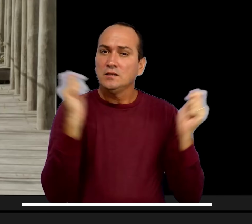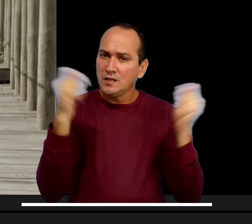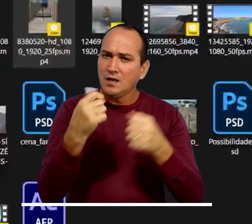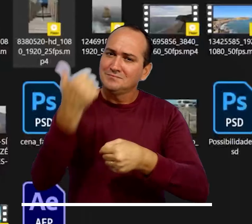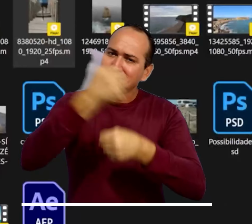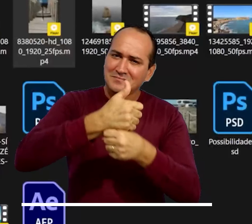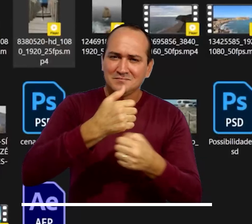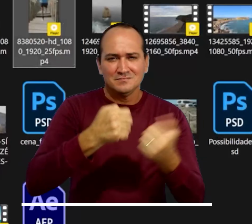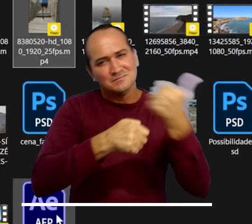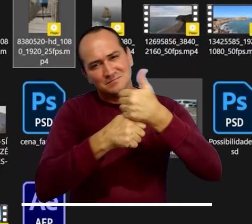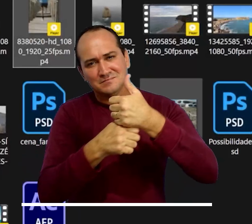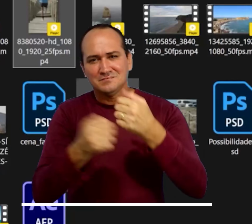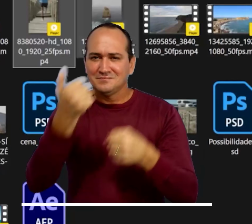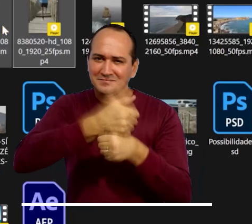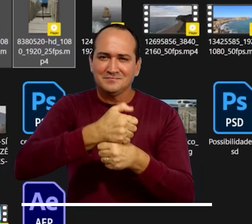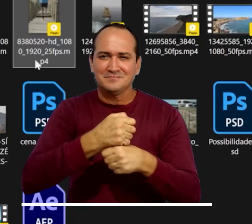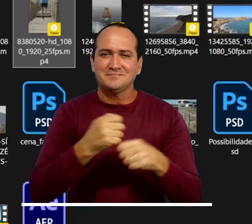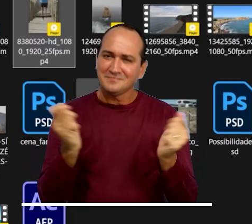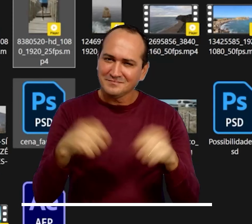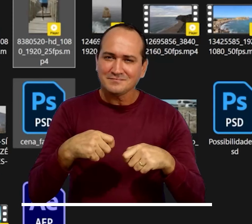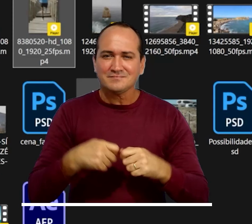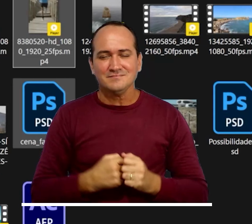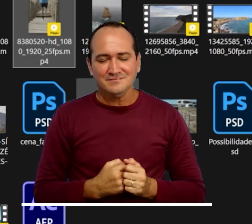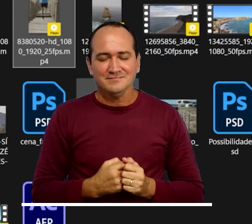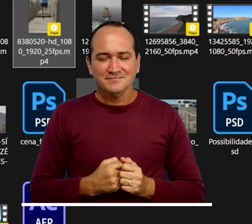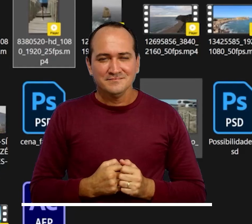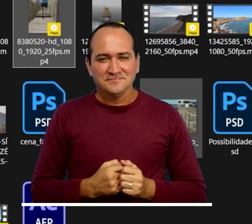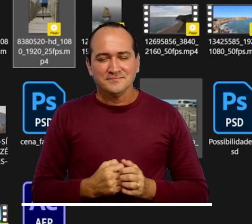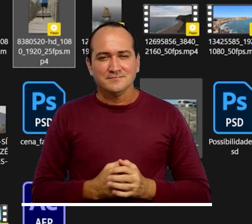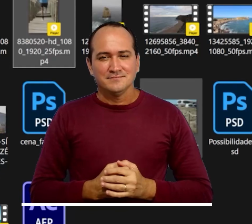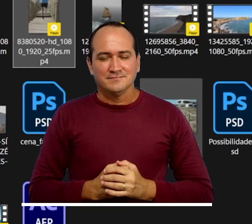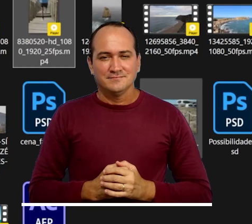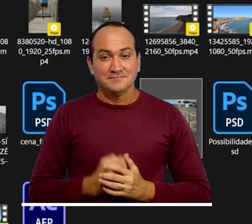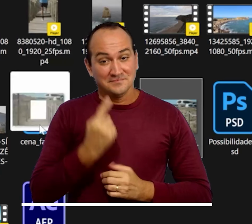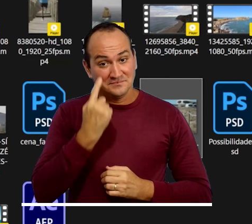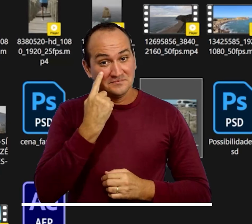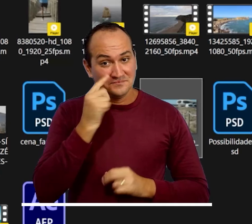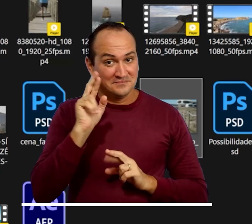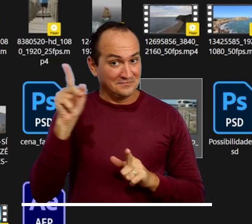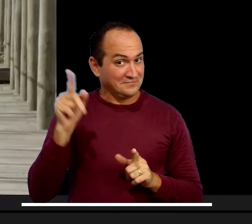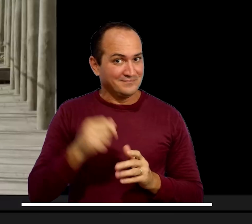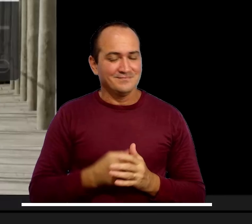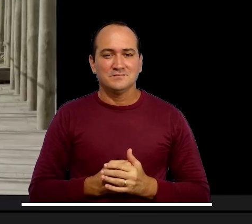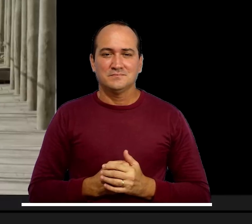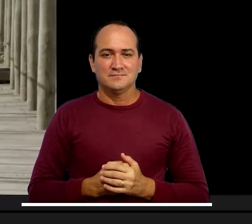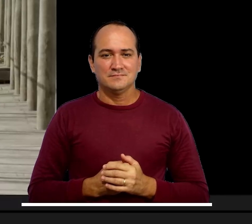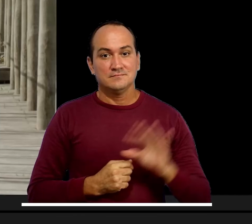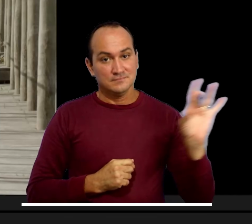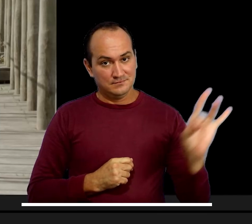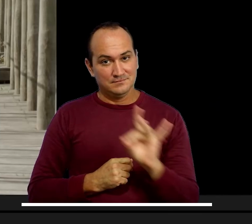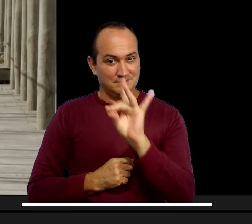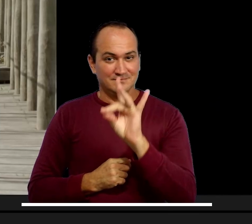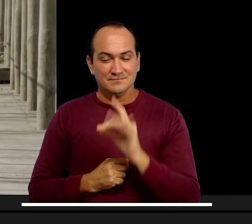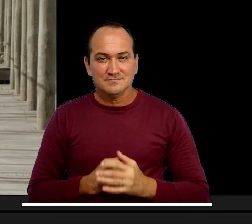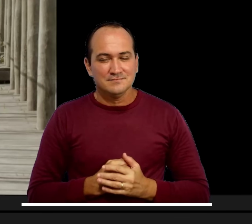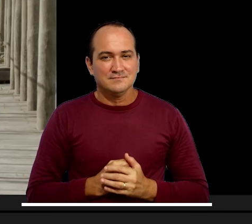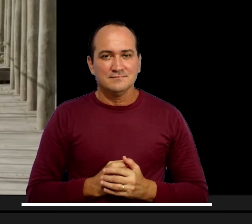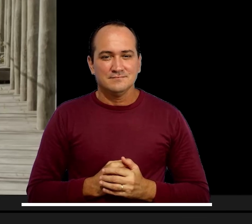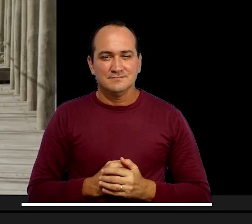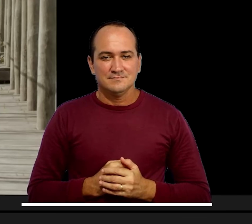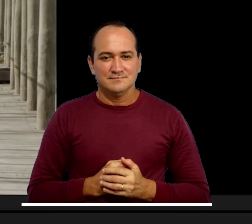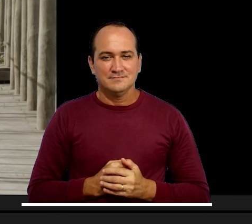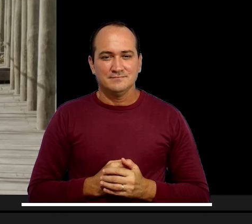gerado antes, né? Aquela coisa com aquela arquitetura também um pouco diferentona. Vou arrastar ela para cá e só vou jogar por